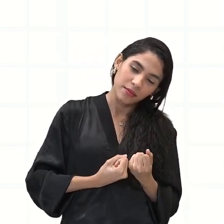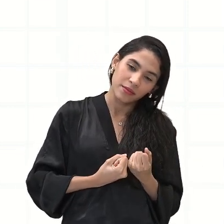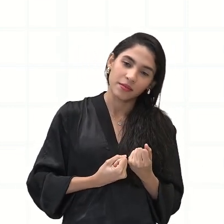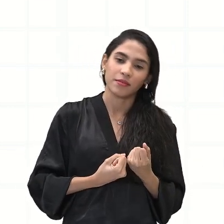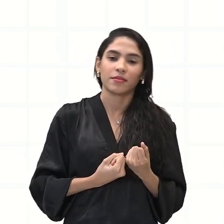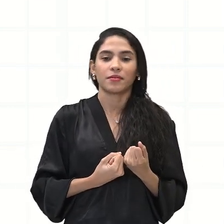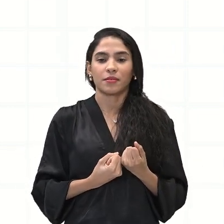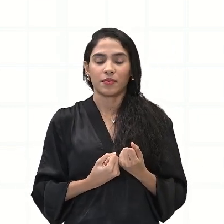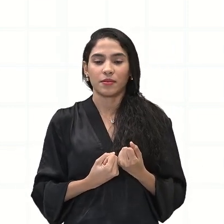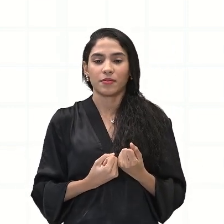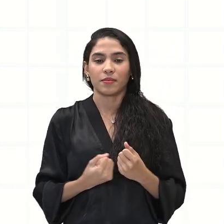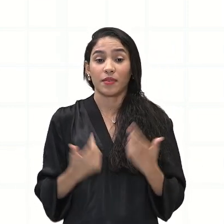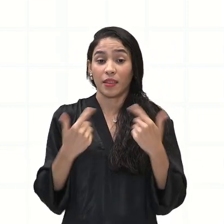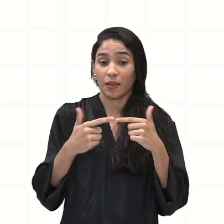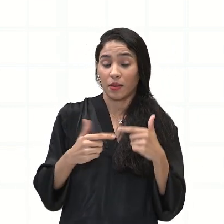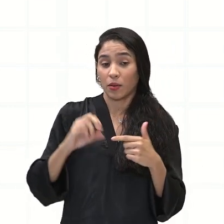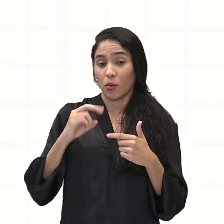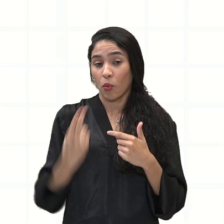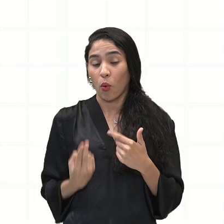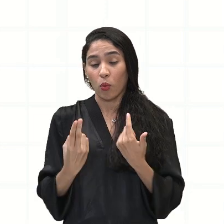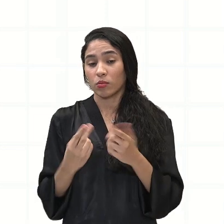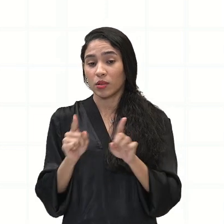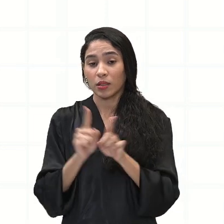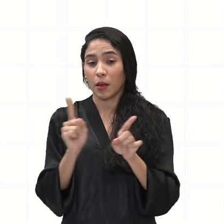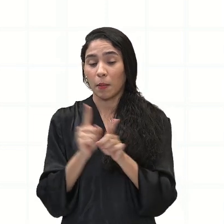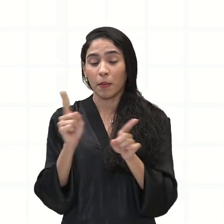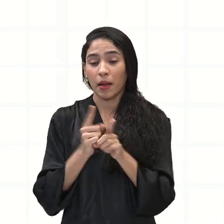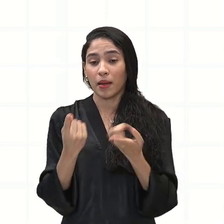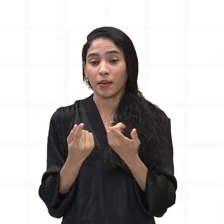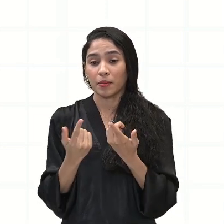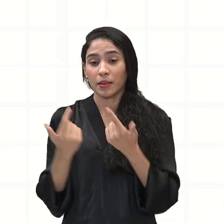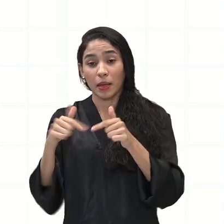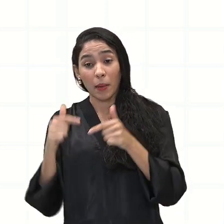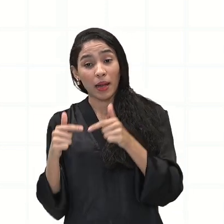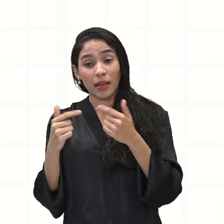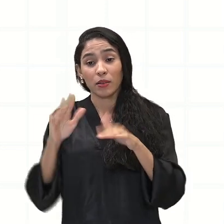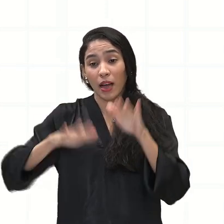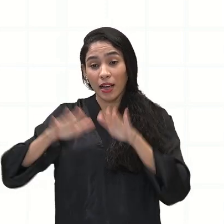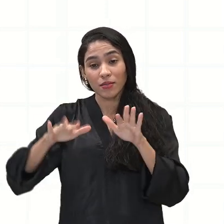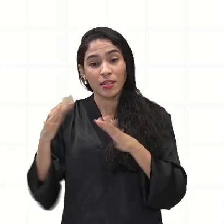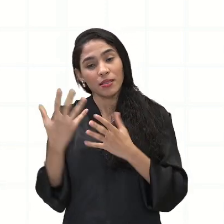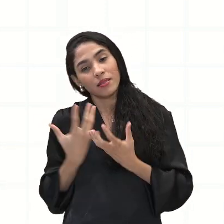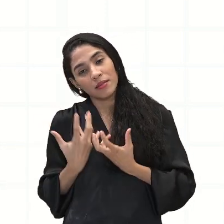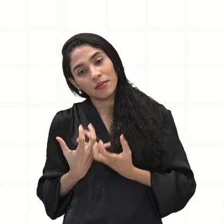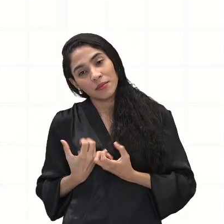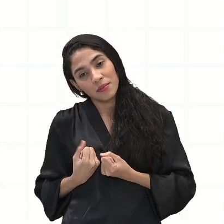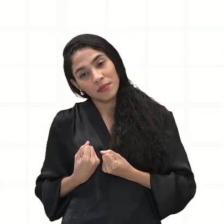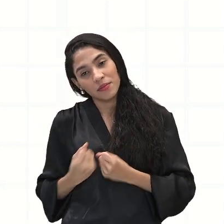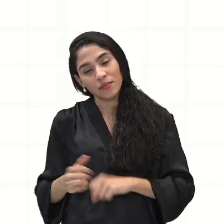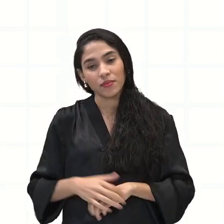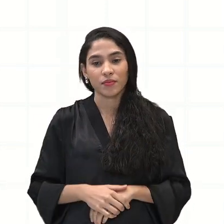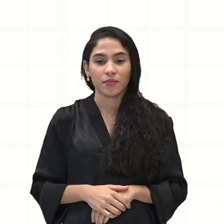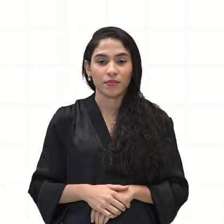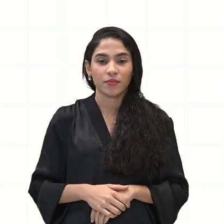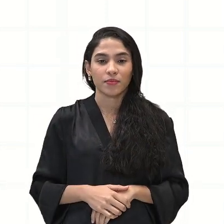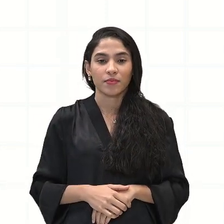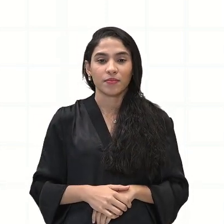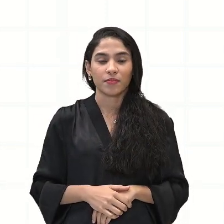no trabalho ou exercendo o trabalho. Então, é um paradoxo. Marcelo dormia